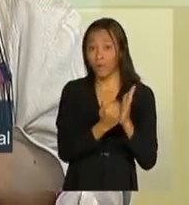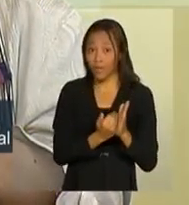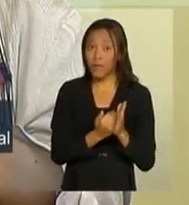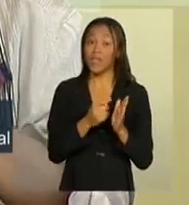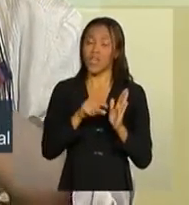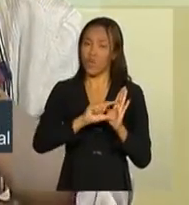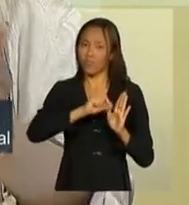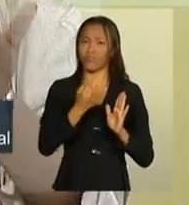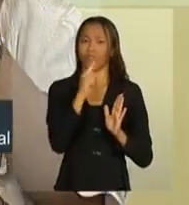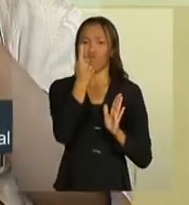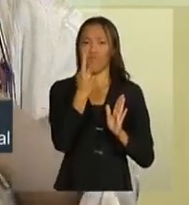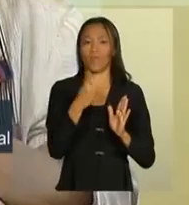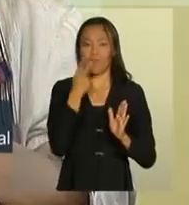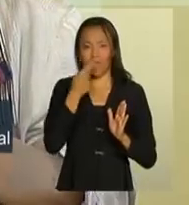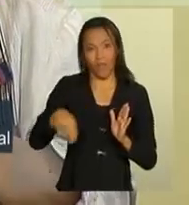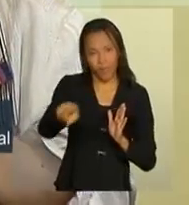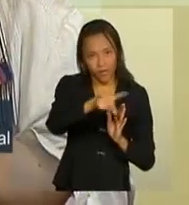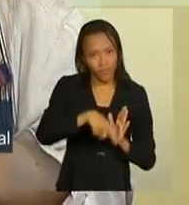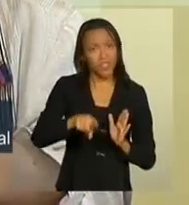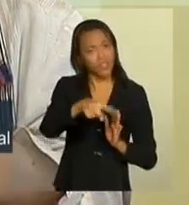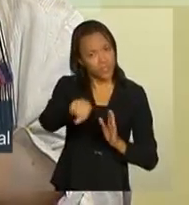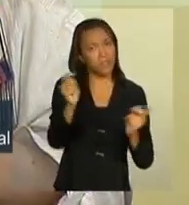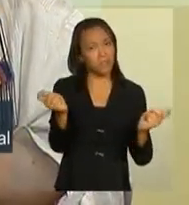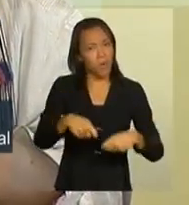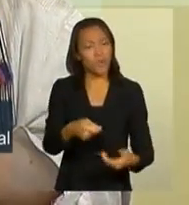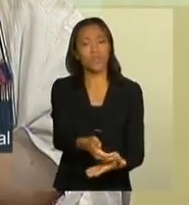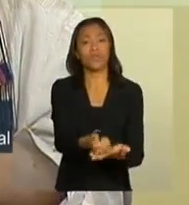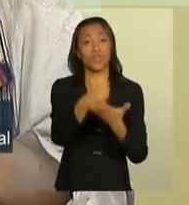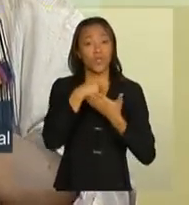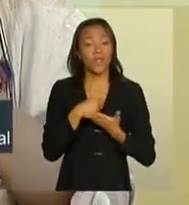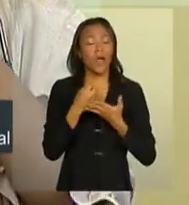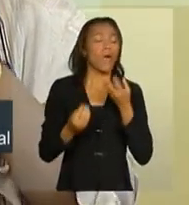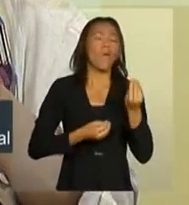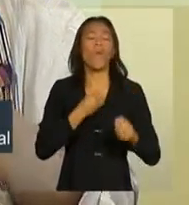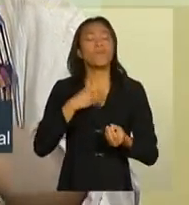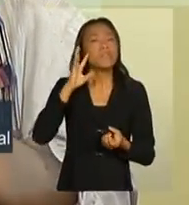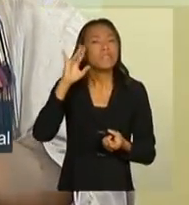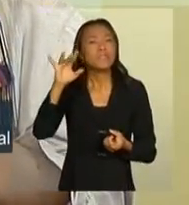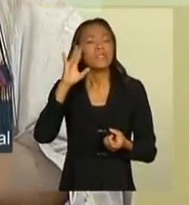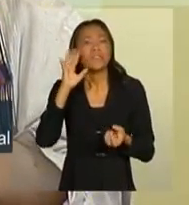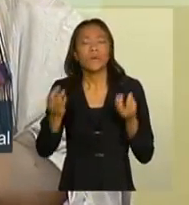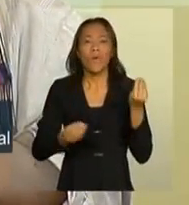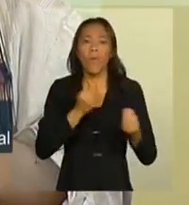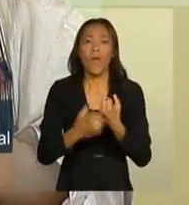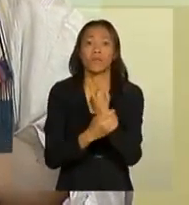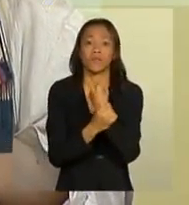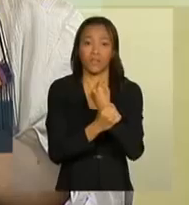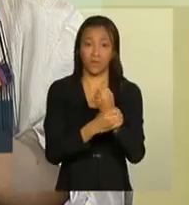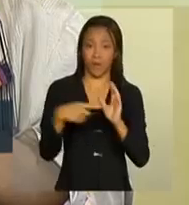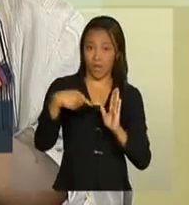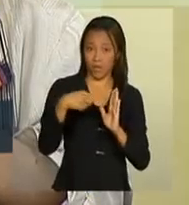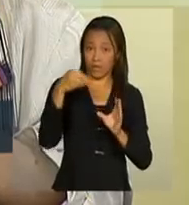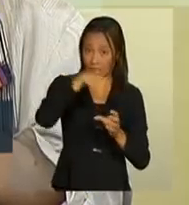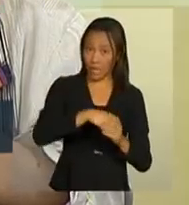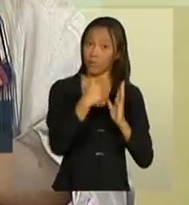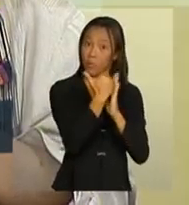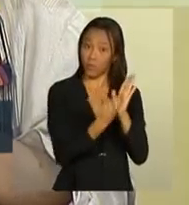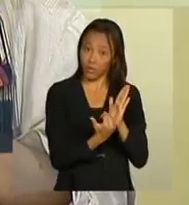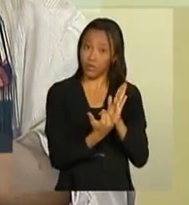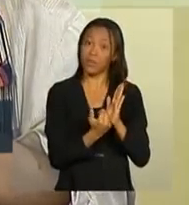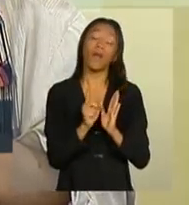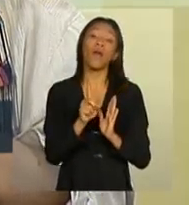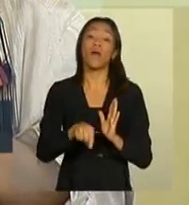desafios até para que vocês eh nos ajudem a pensar em como assegurar isso, é exatamente